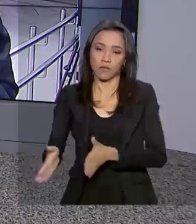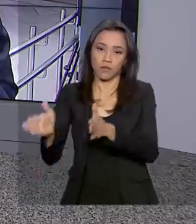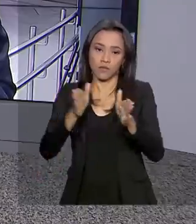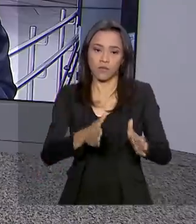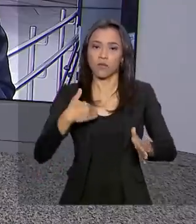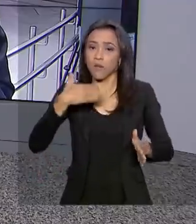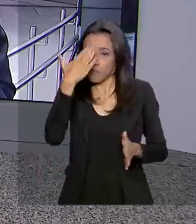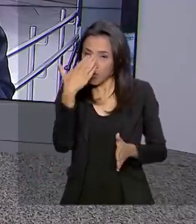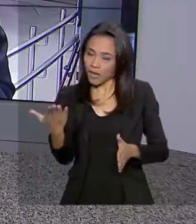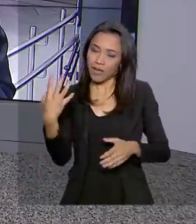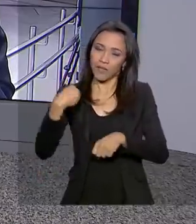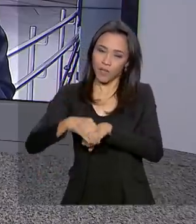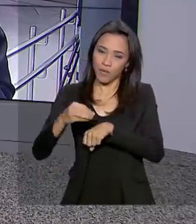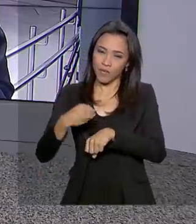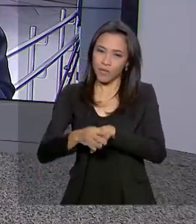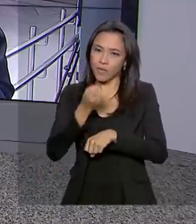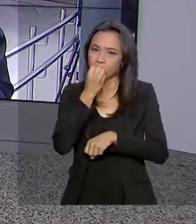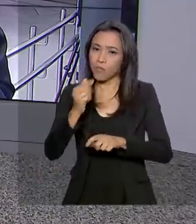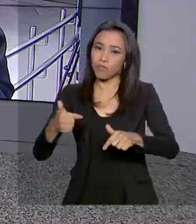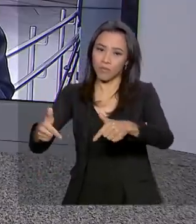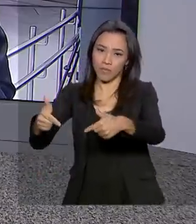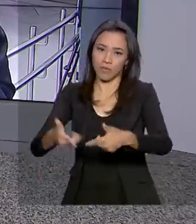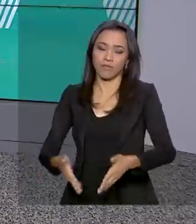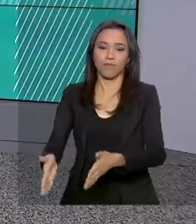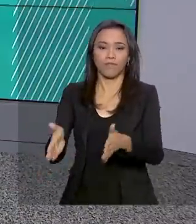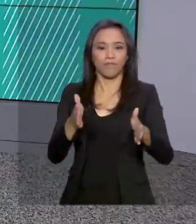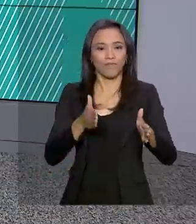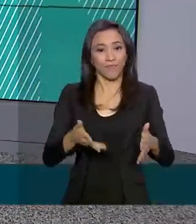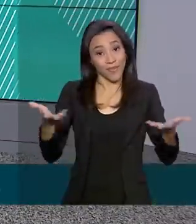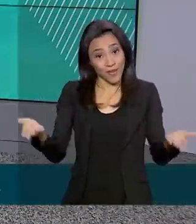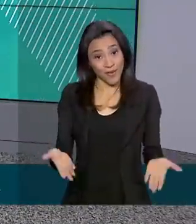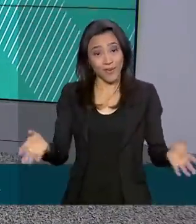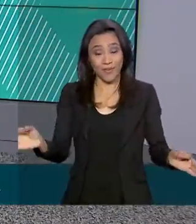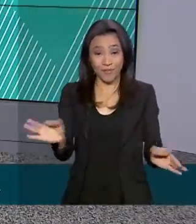pelas informações, Ricardo. Bom trabalho. O Governo